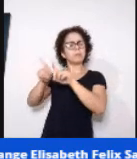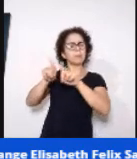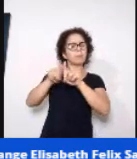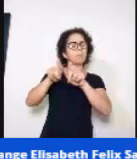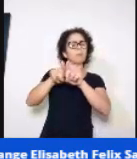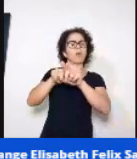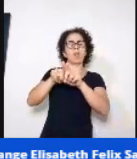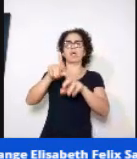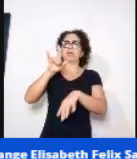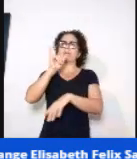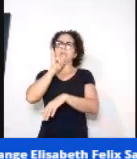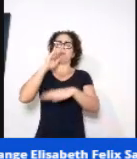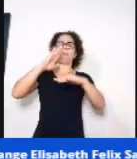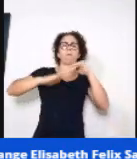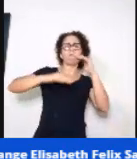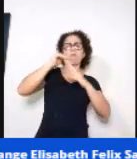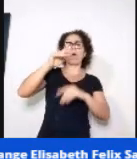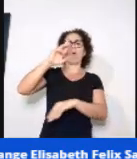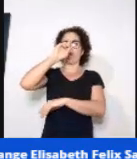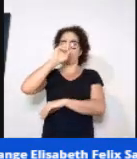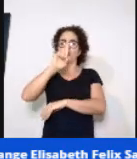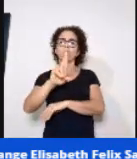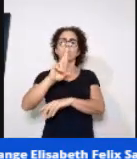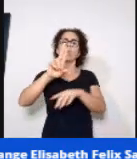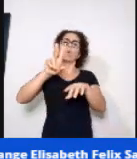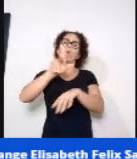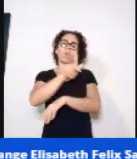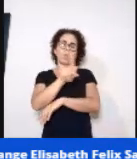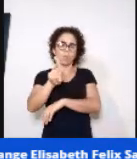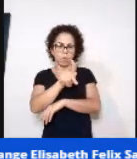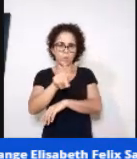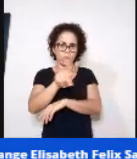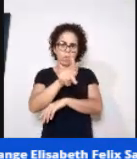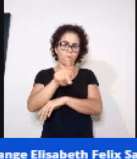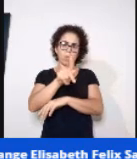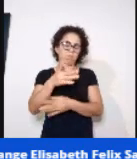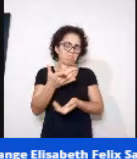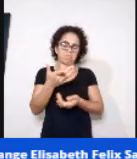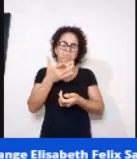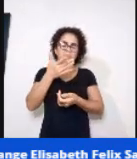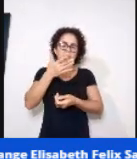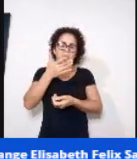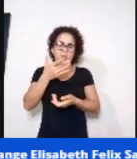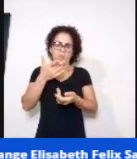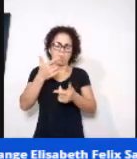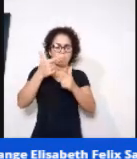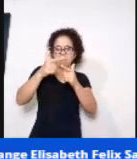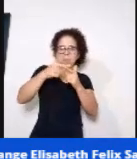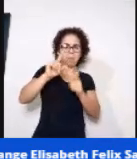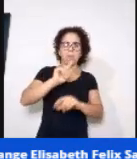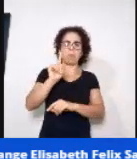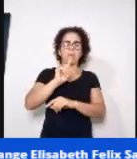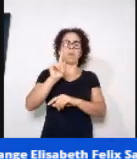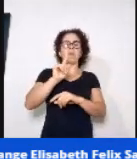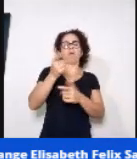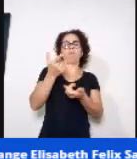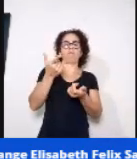gestor ou de docente, não incomoda, né? Ou uma função administrativa que